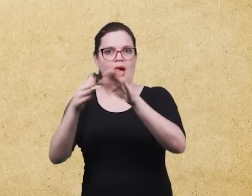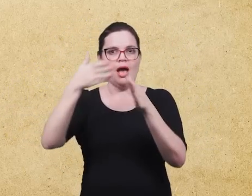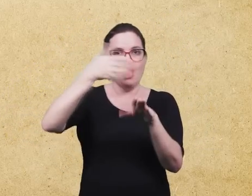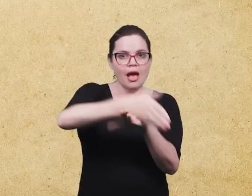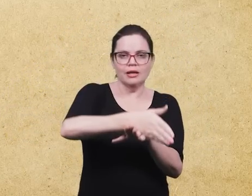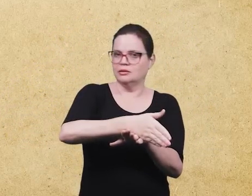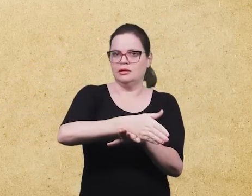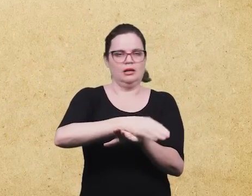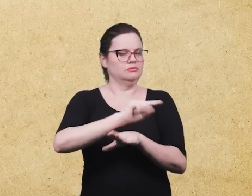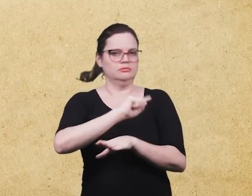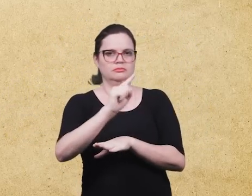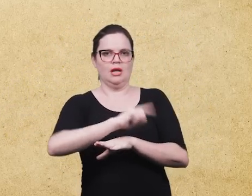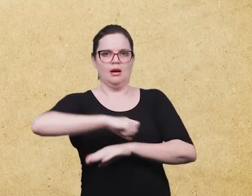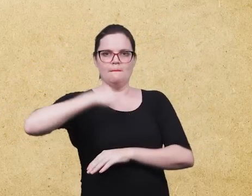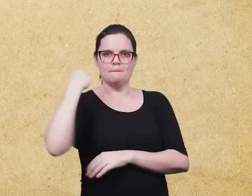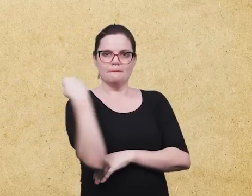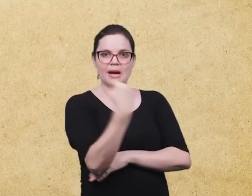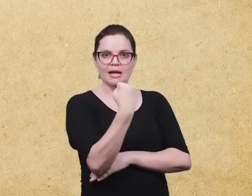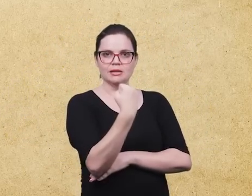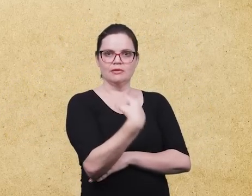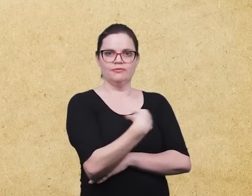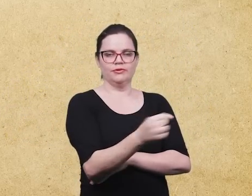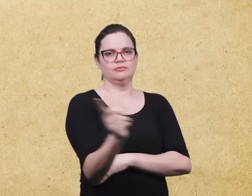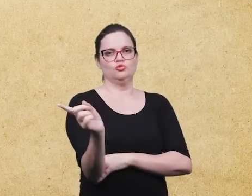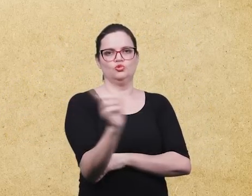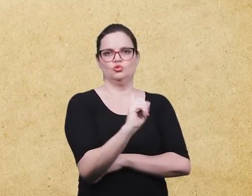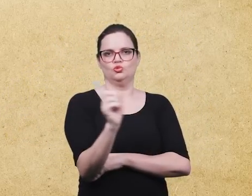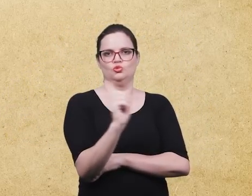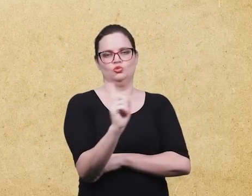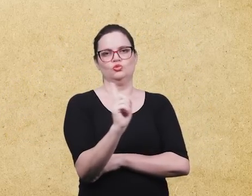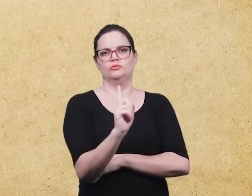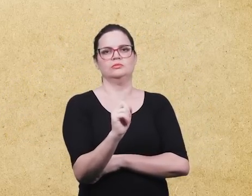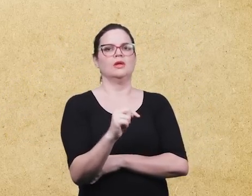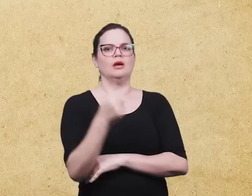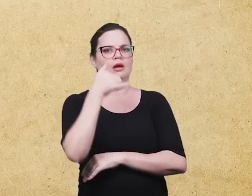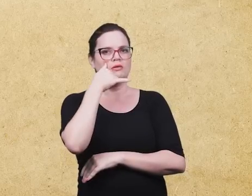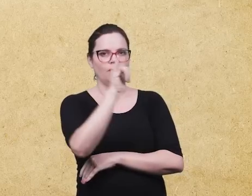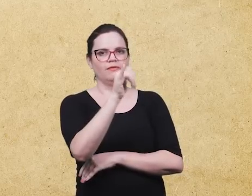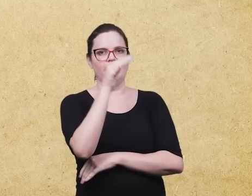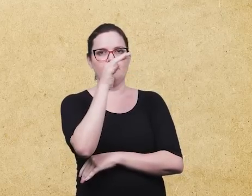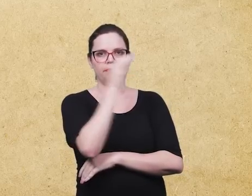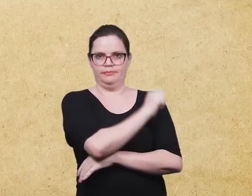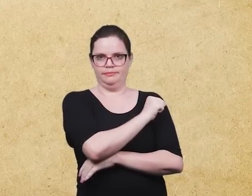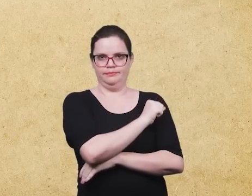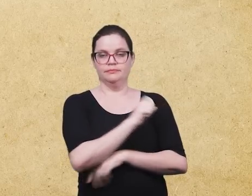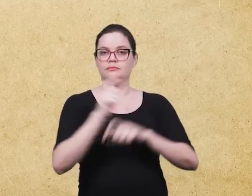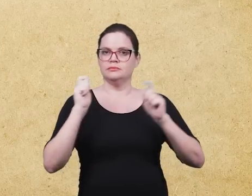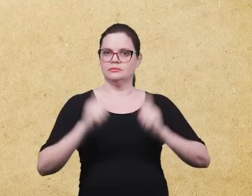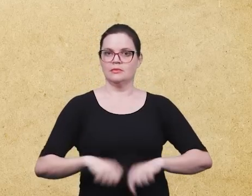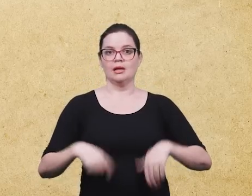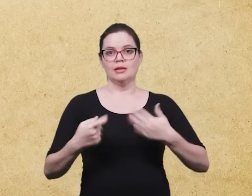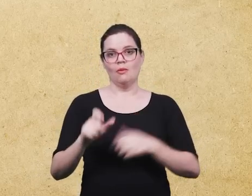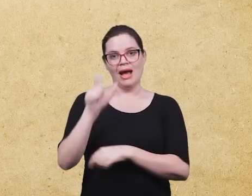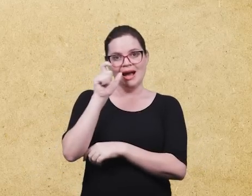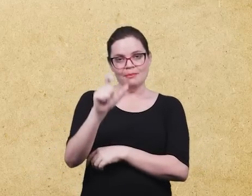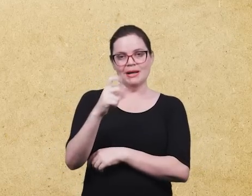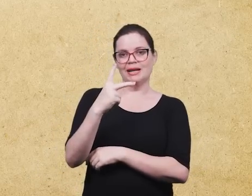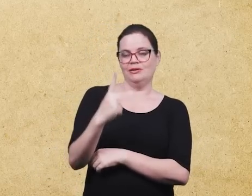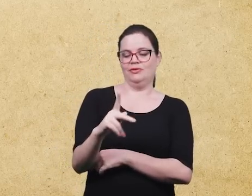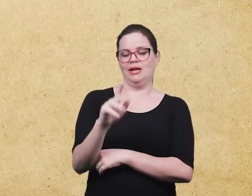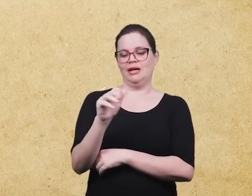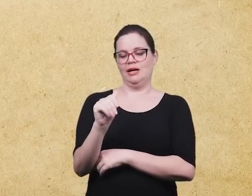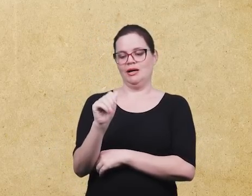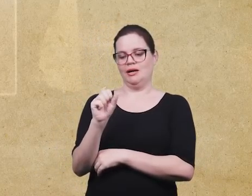praga da mortandade, quando eu ferir a terra do Egito. Então a própria palavra Páscoa tem um